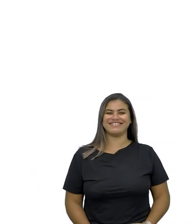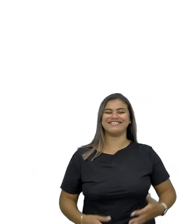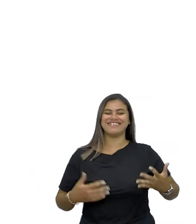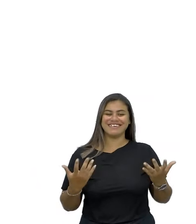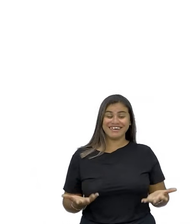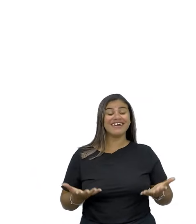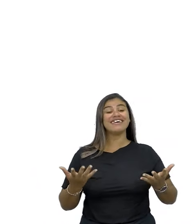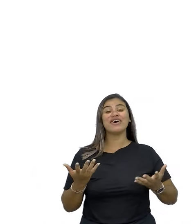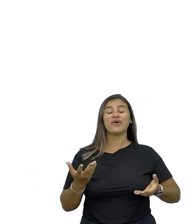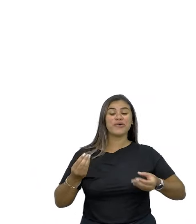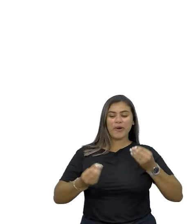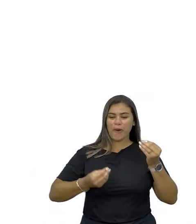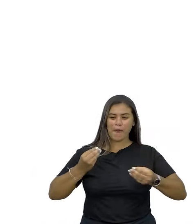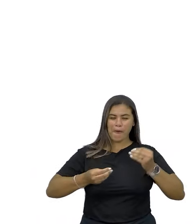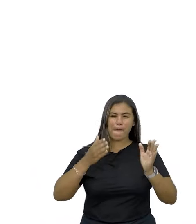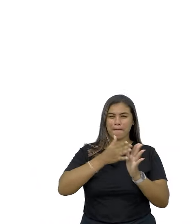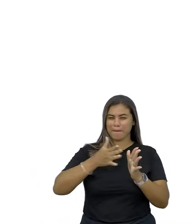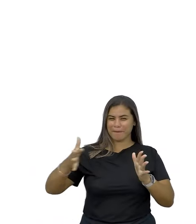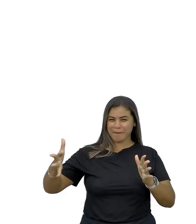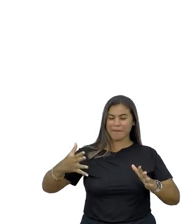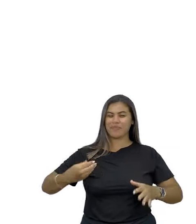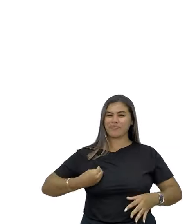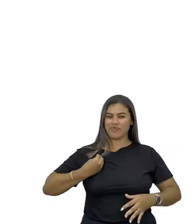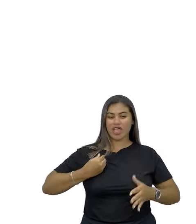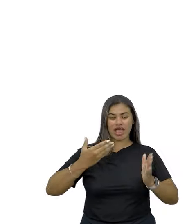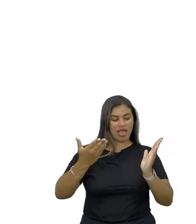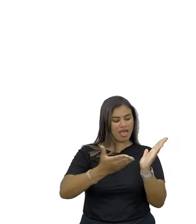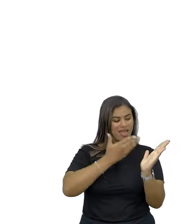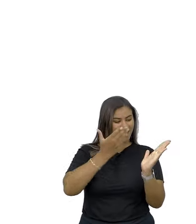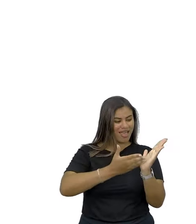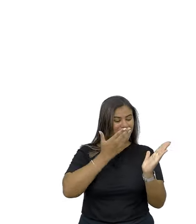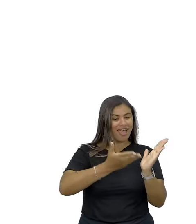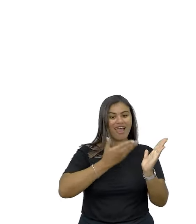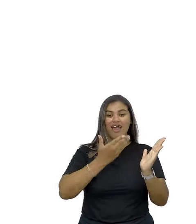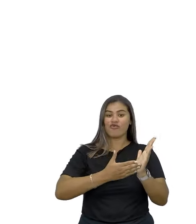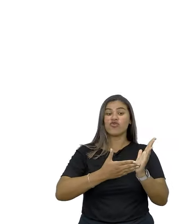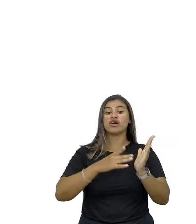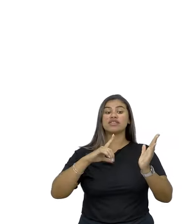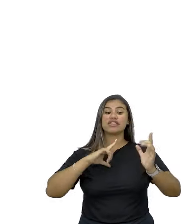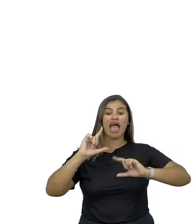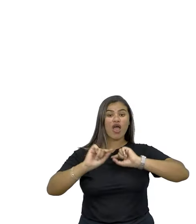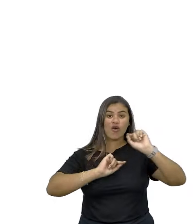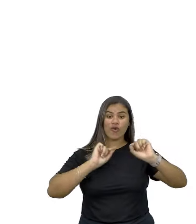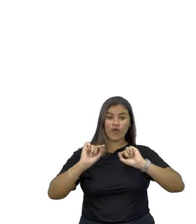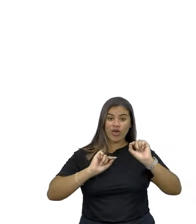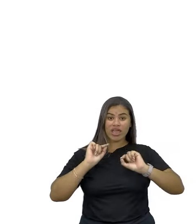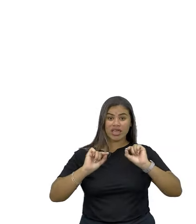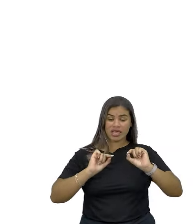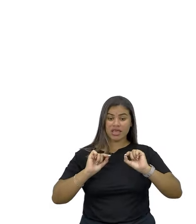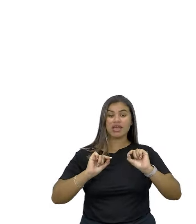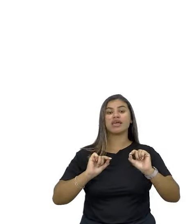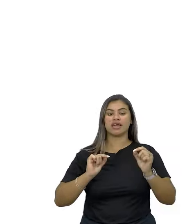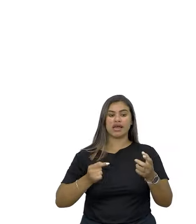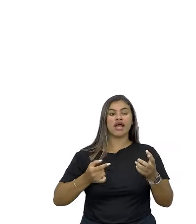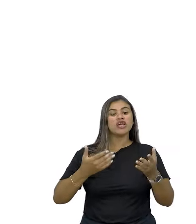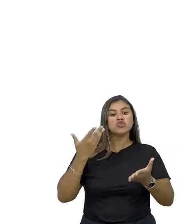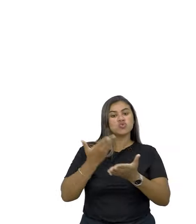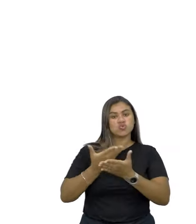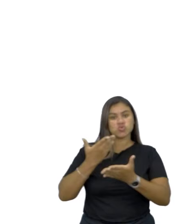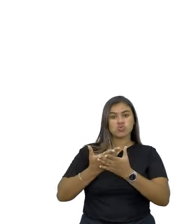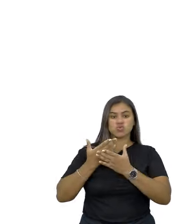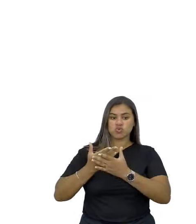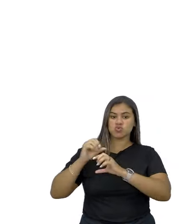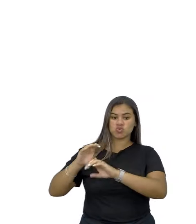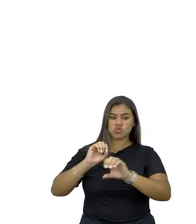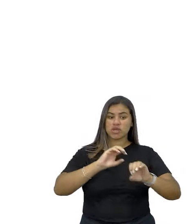nossos momentos que nós temos naquele livro, no nosso caderno, cada aula para nós, cada situação, cada duplinha de aulas, no caso da aula